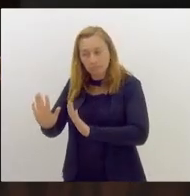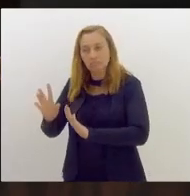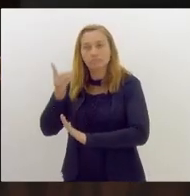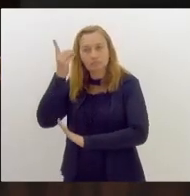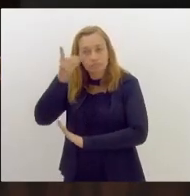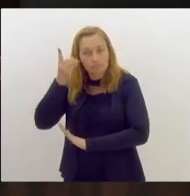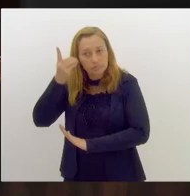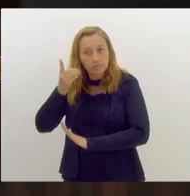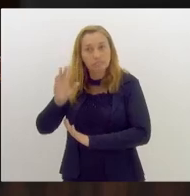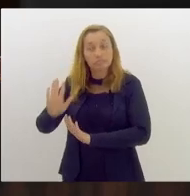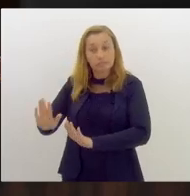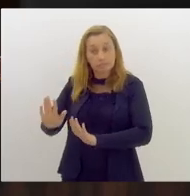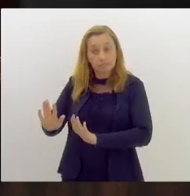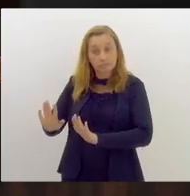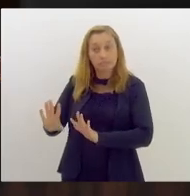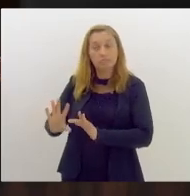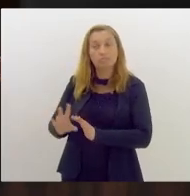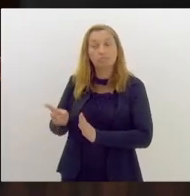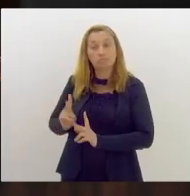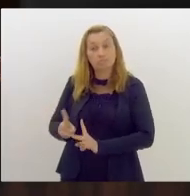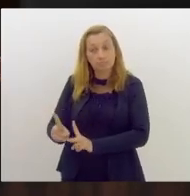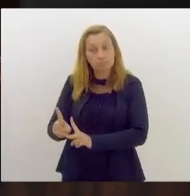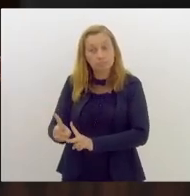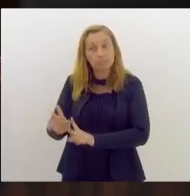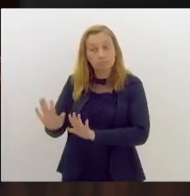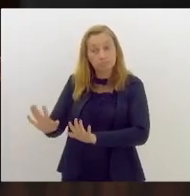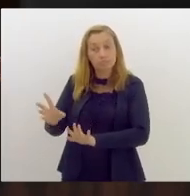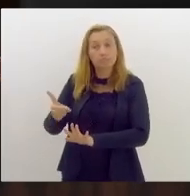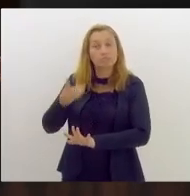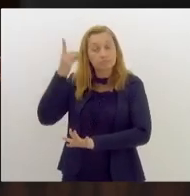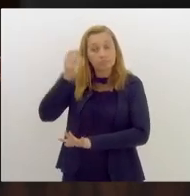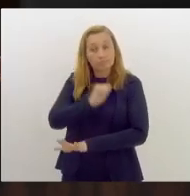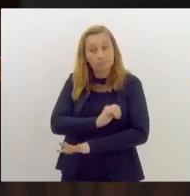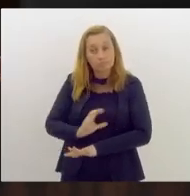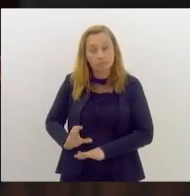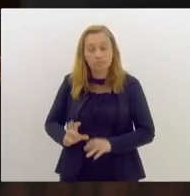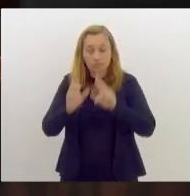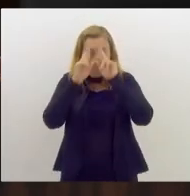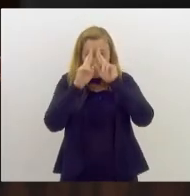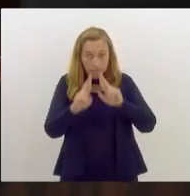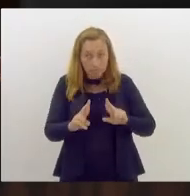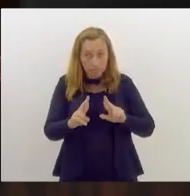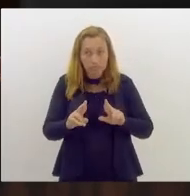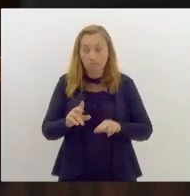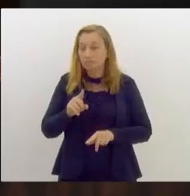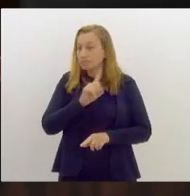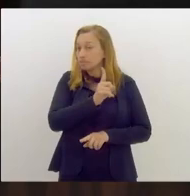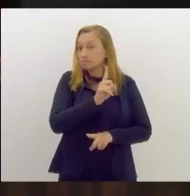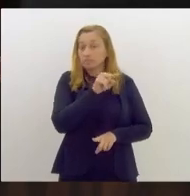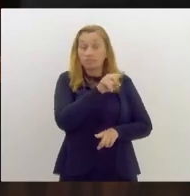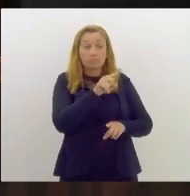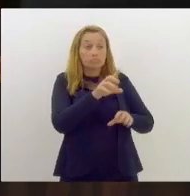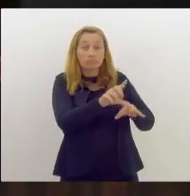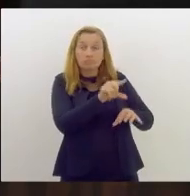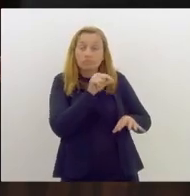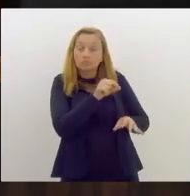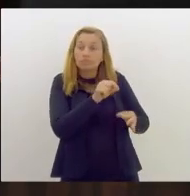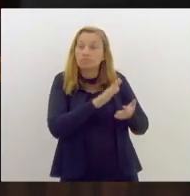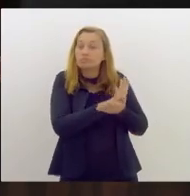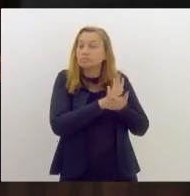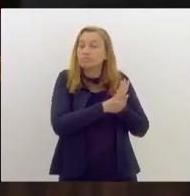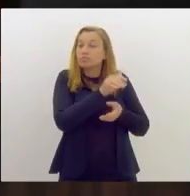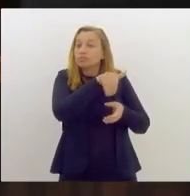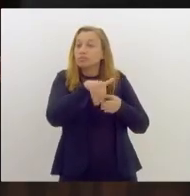nós estamos deixando a condução inclusive através do deputado André ciliano com todo respeito lá não foi decidido nada que ia votar